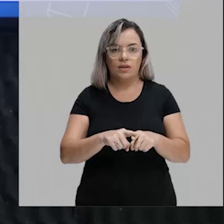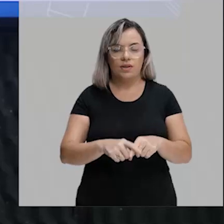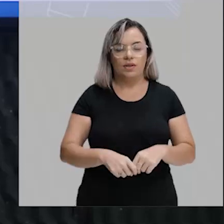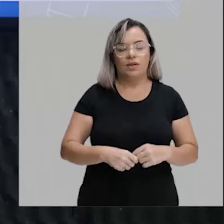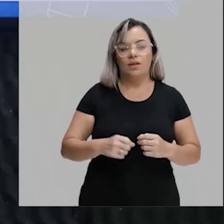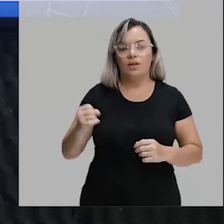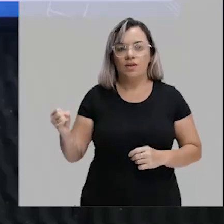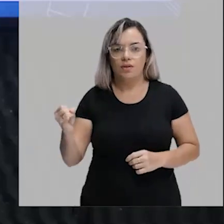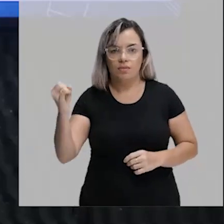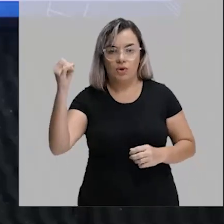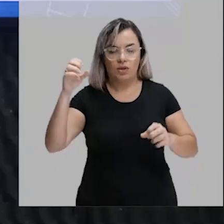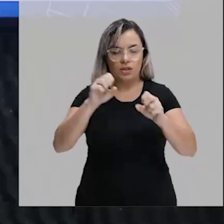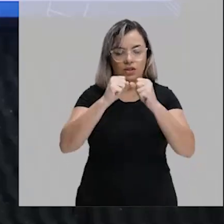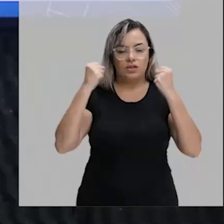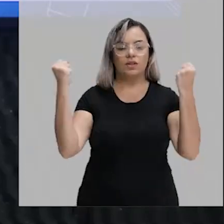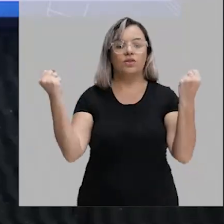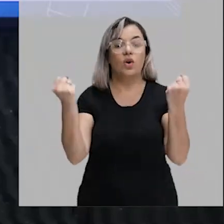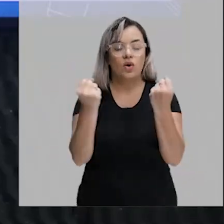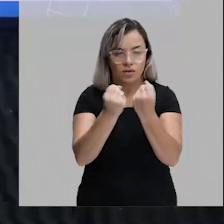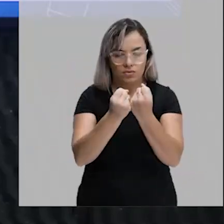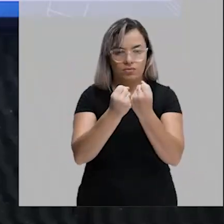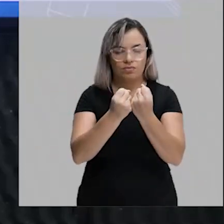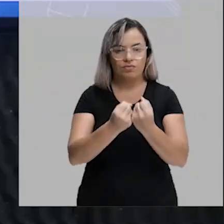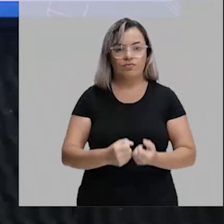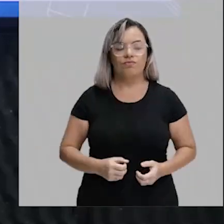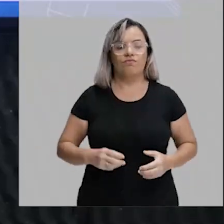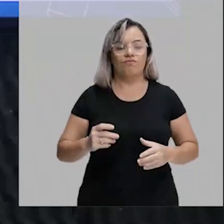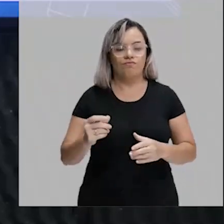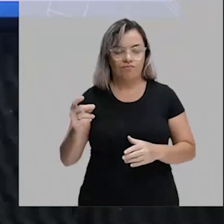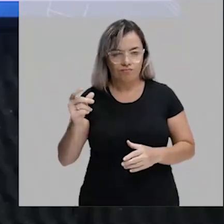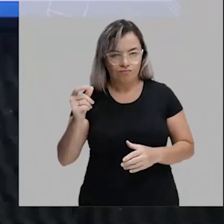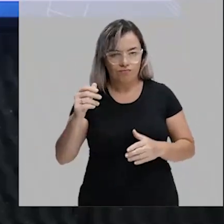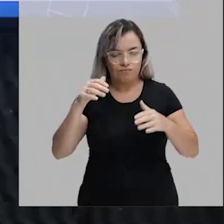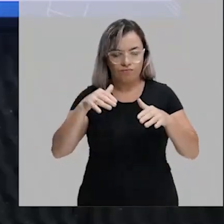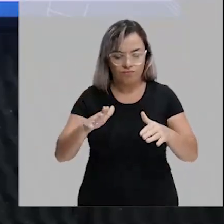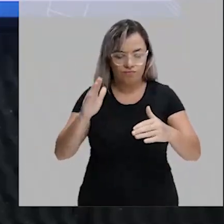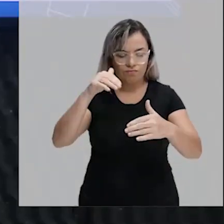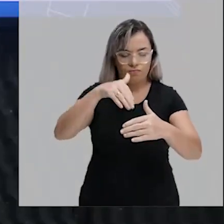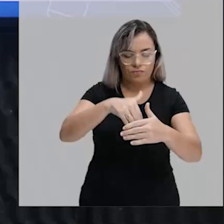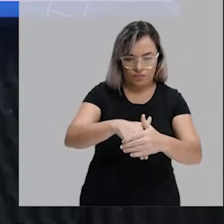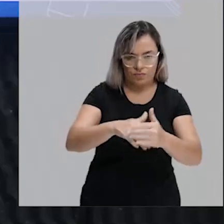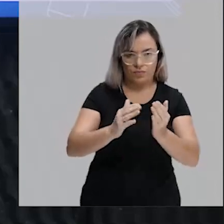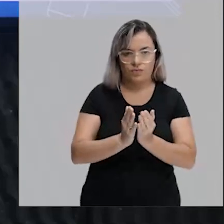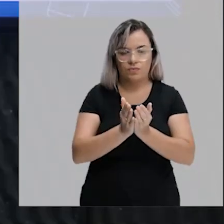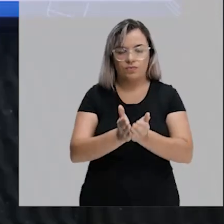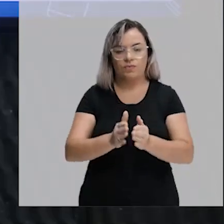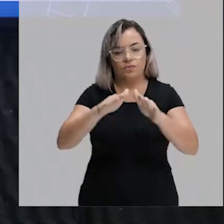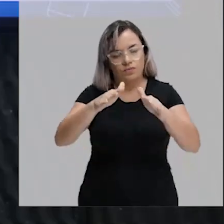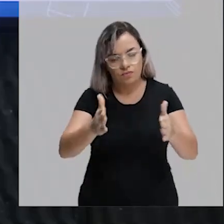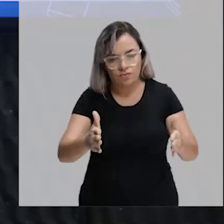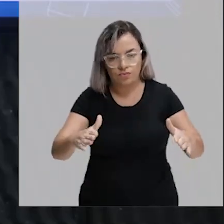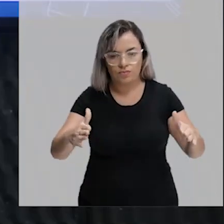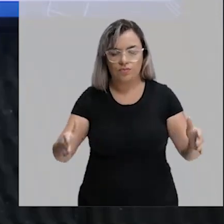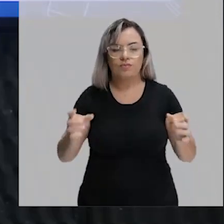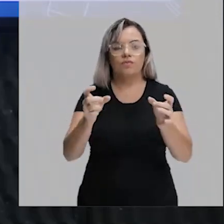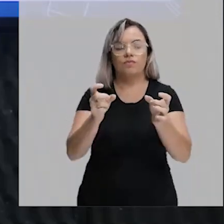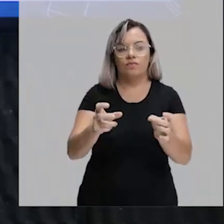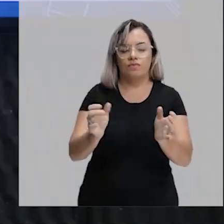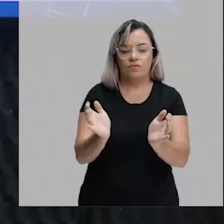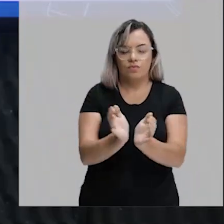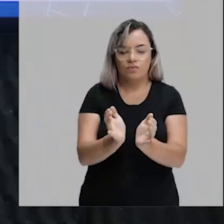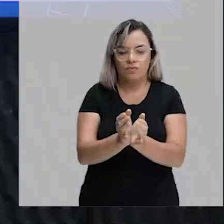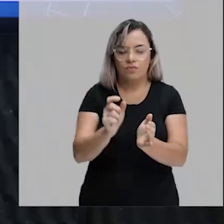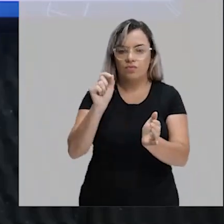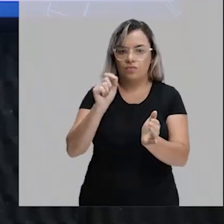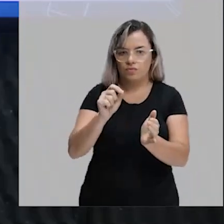esses grupos que vão financiar, esses grupos mercantis, que vão financiar essa expansão ultramarina, esses grupos